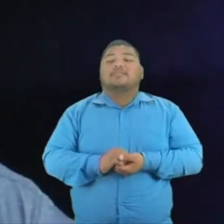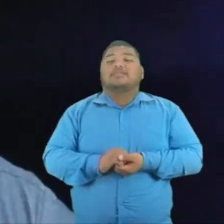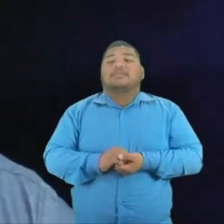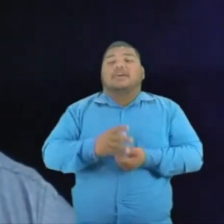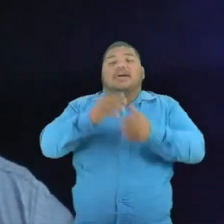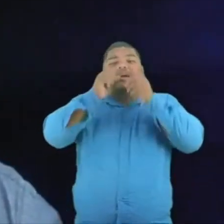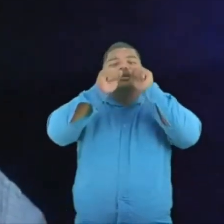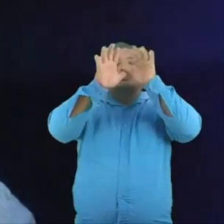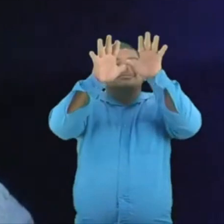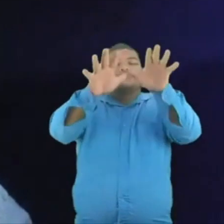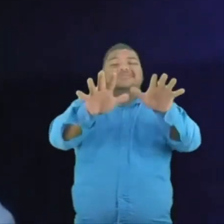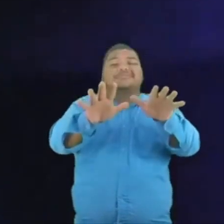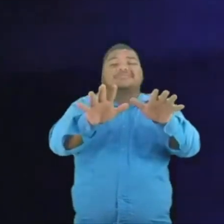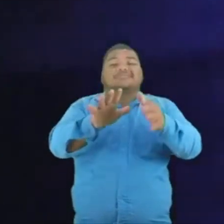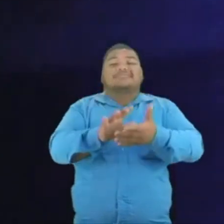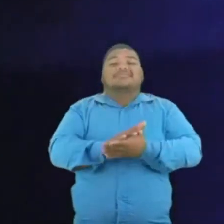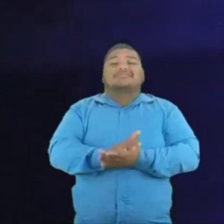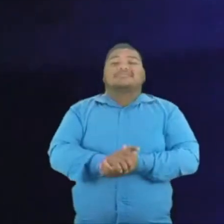Abençoe.